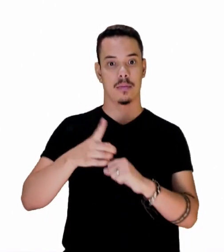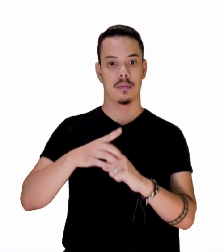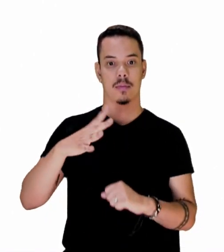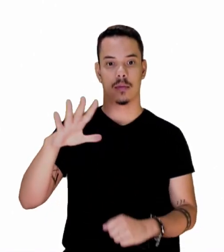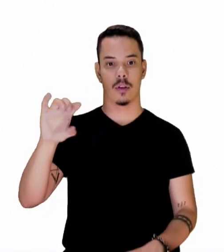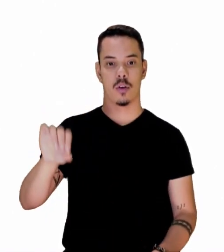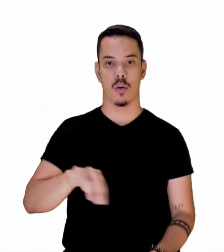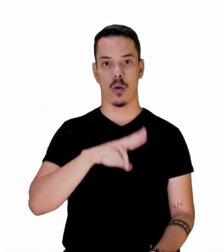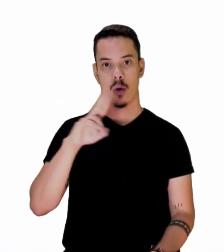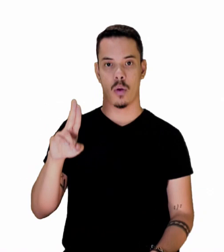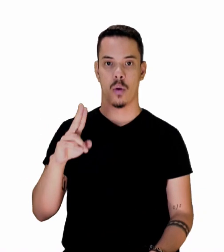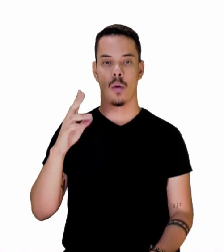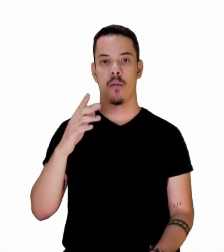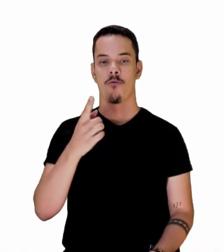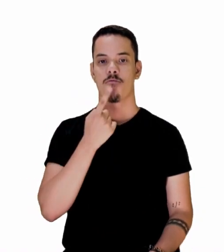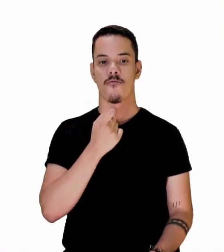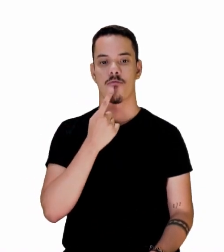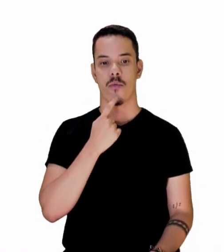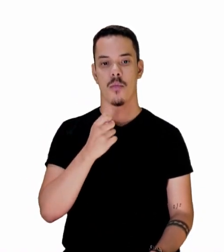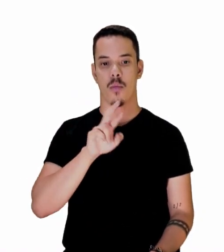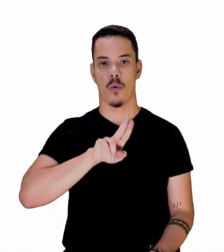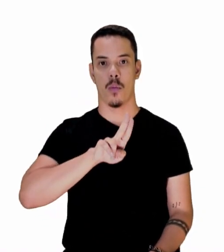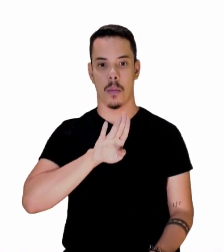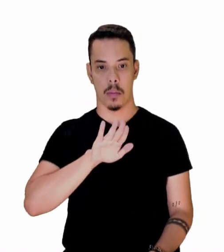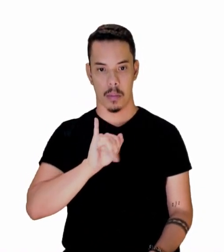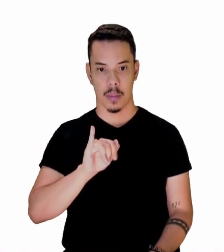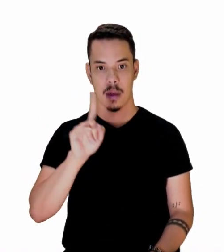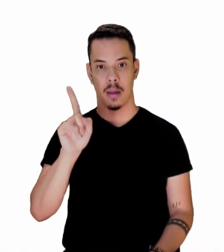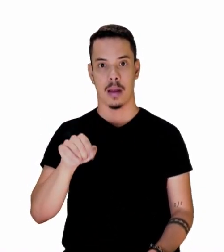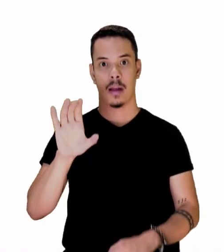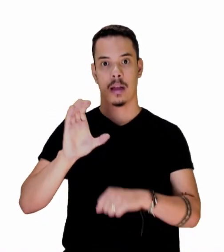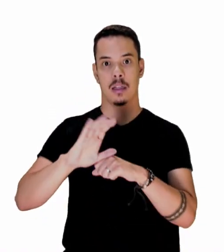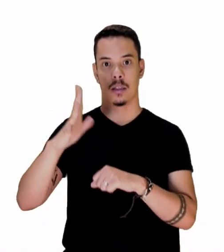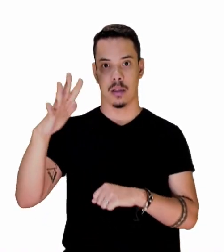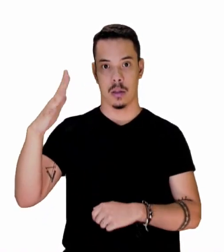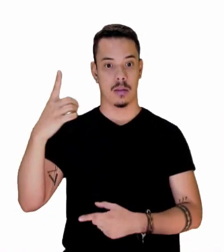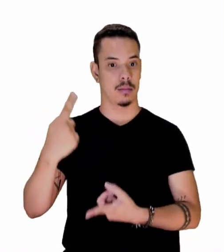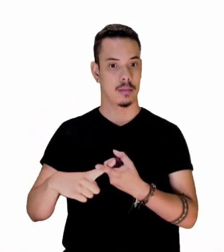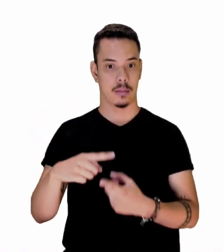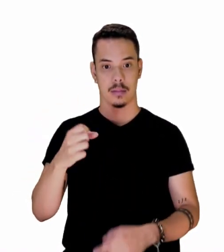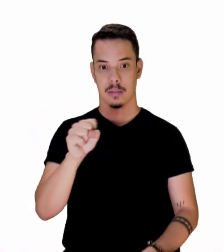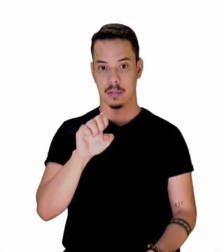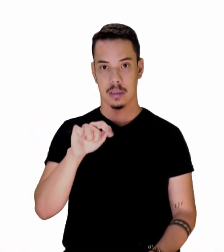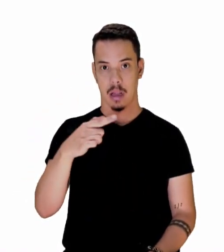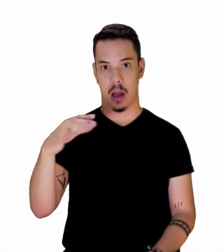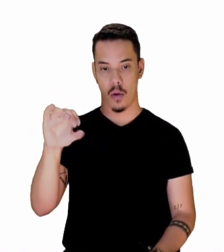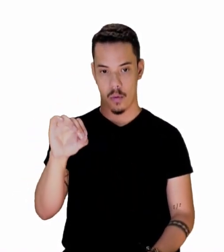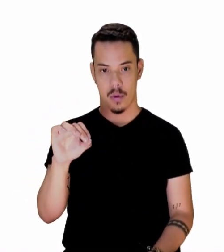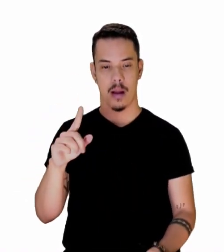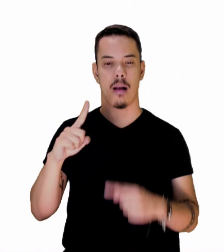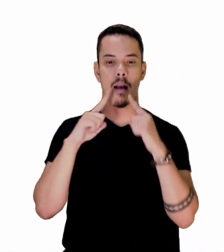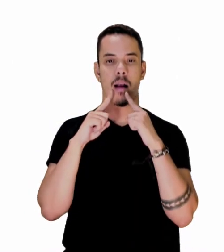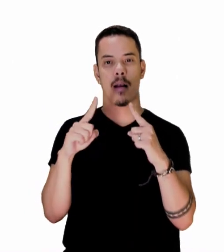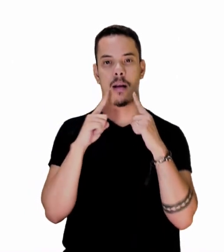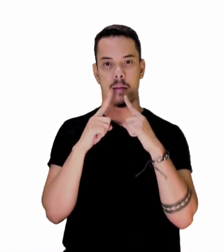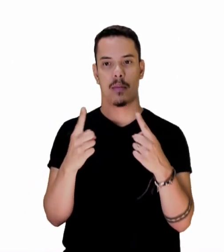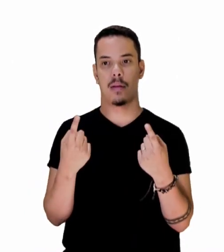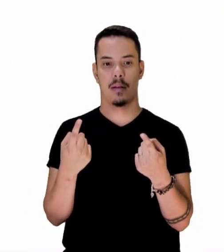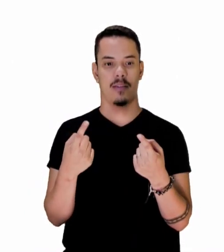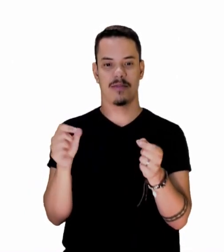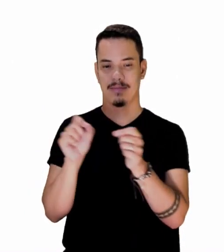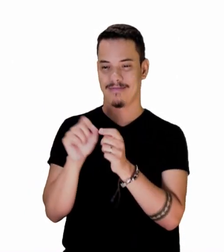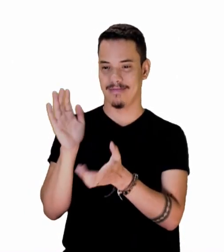senão cristal. Não fazia coisa alguma, senão reclamar. Não fazia